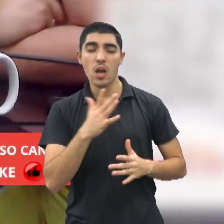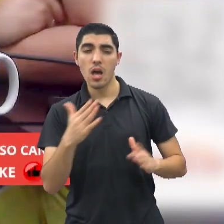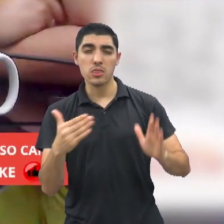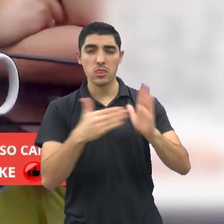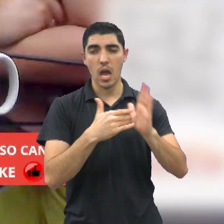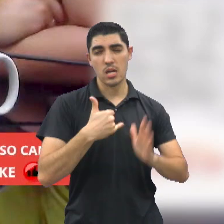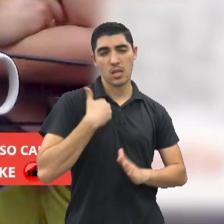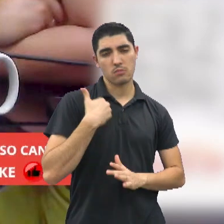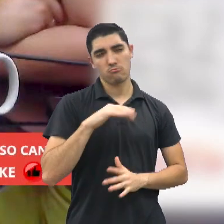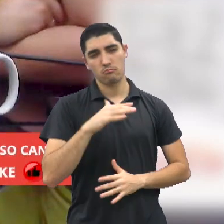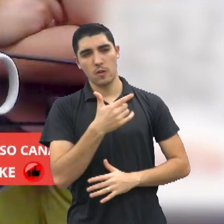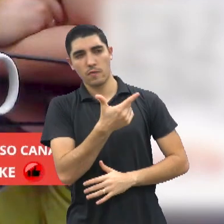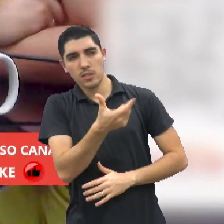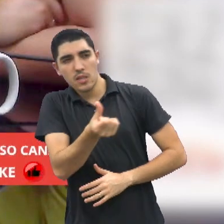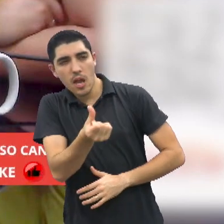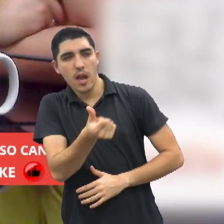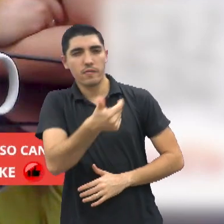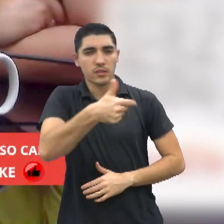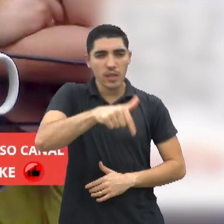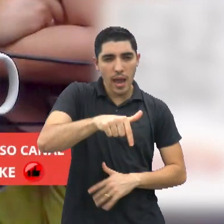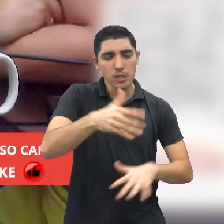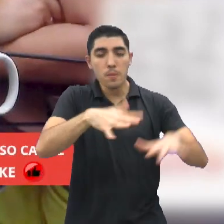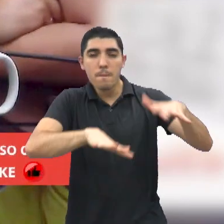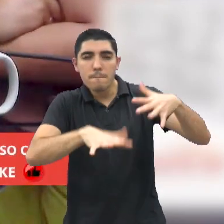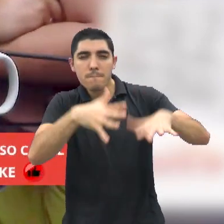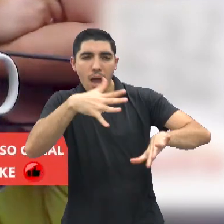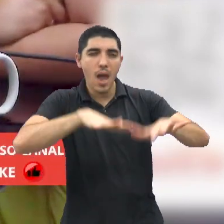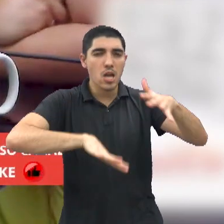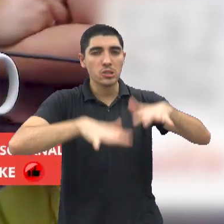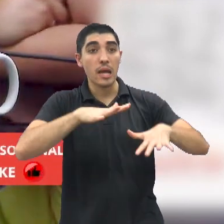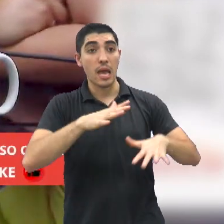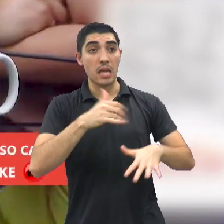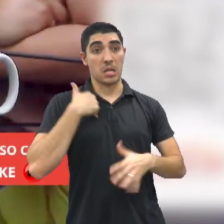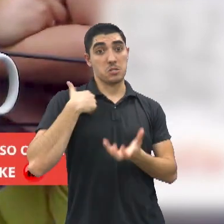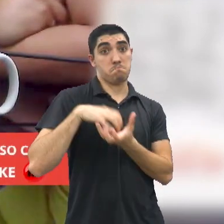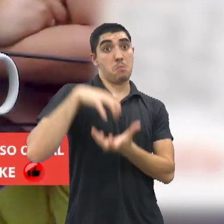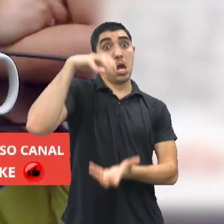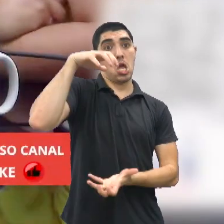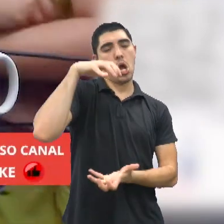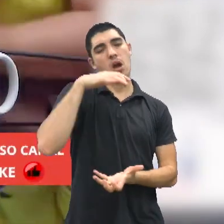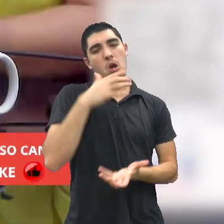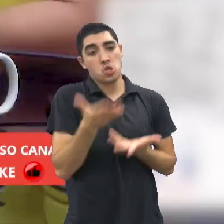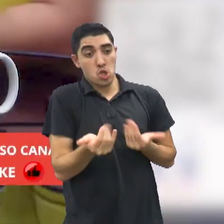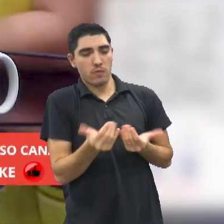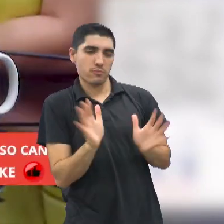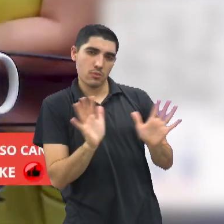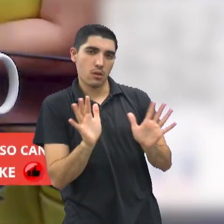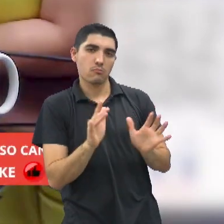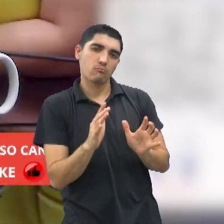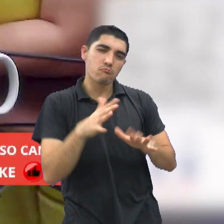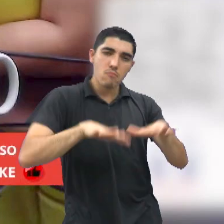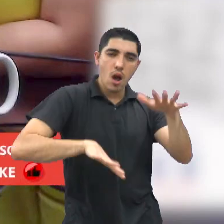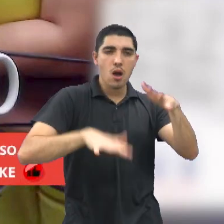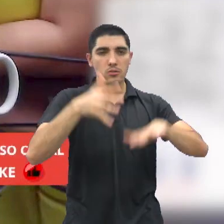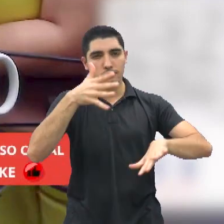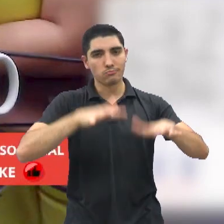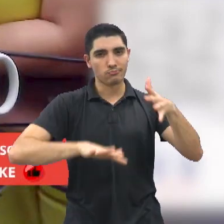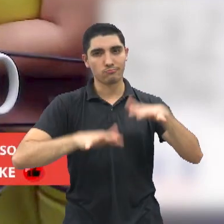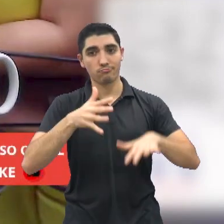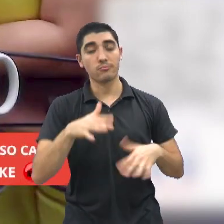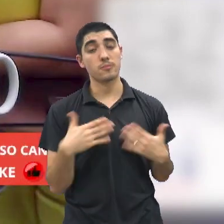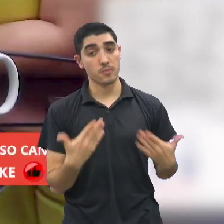26 27 anos né que não é nem velho nem novo e e ter também com